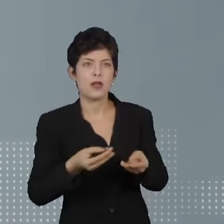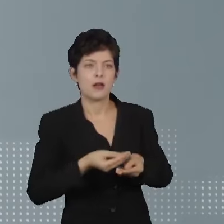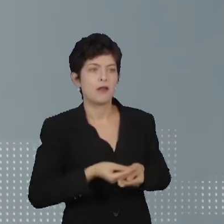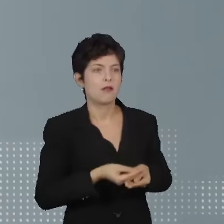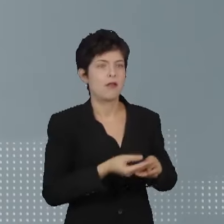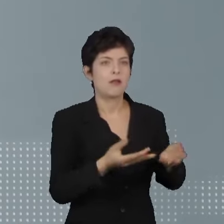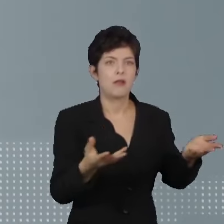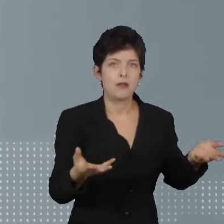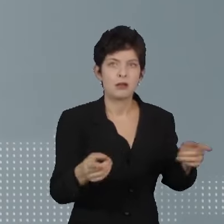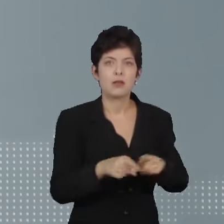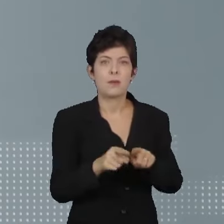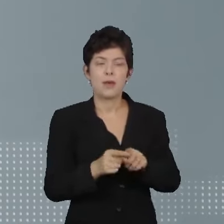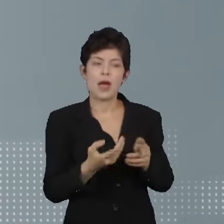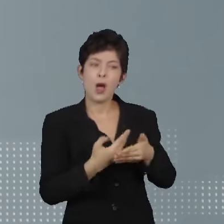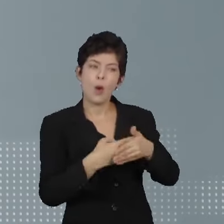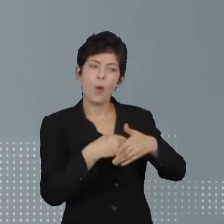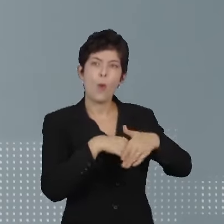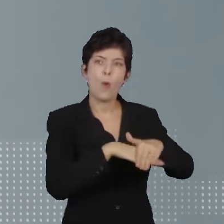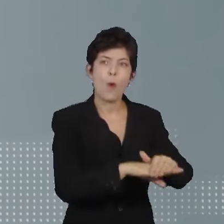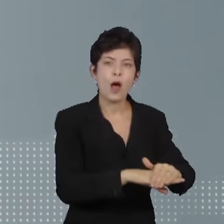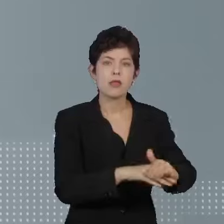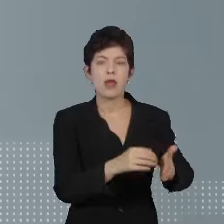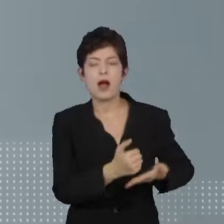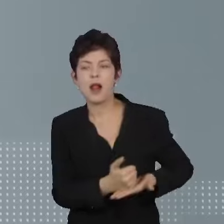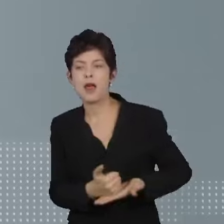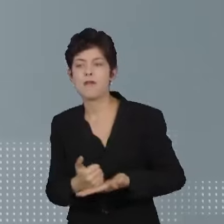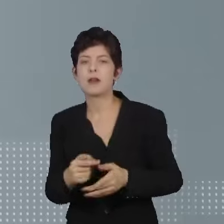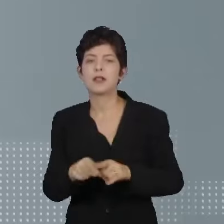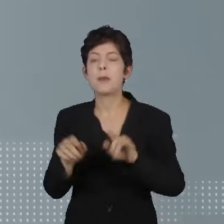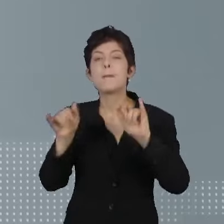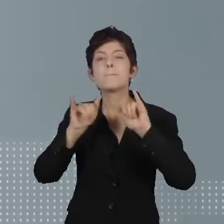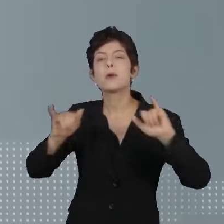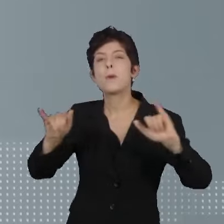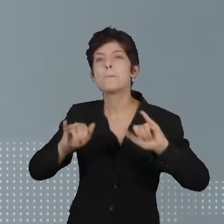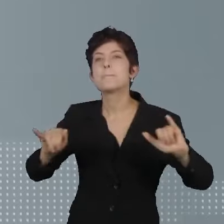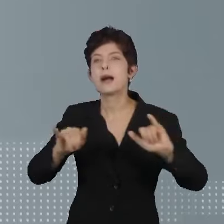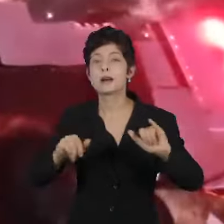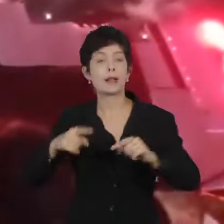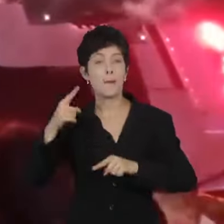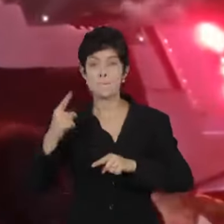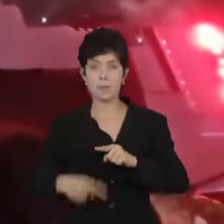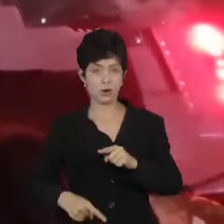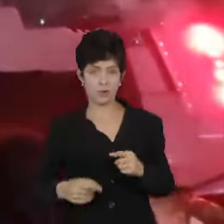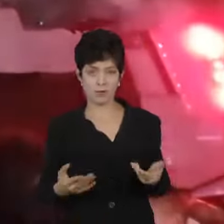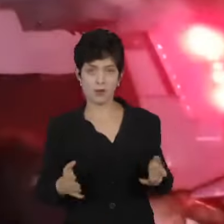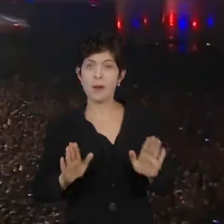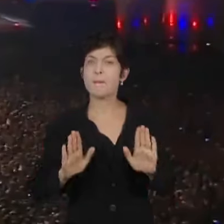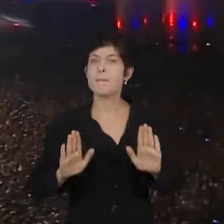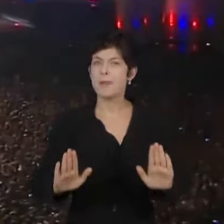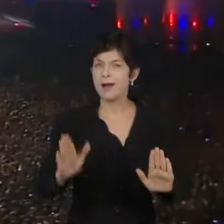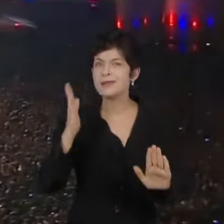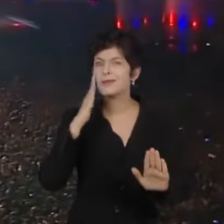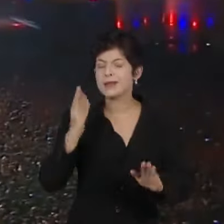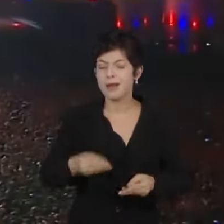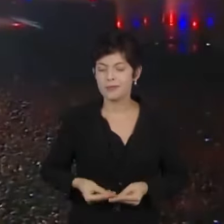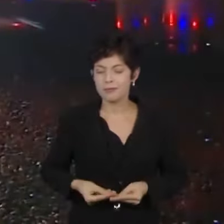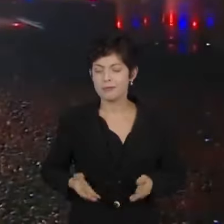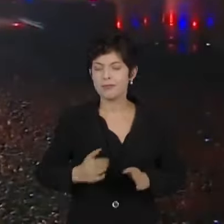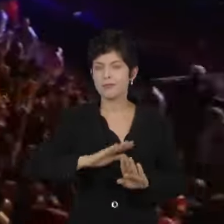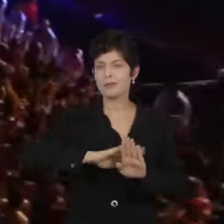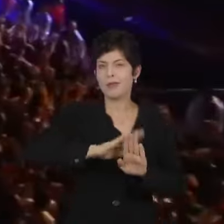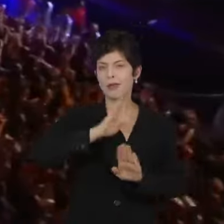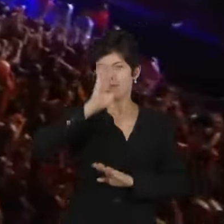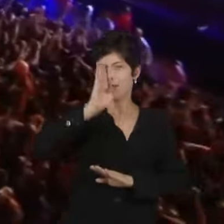distribuição armazenamento transporte e propaganda mas se sabe por exemplo que eles são distribuídos de